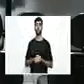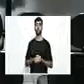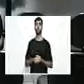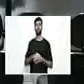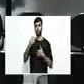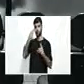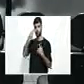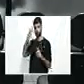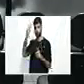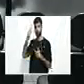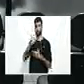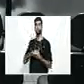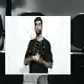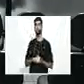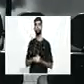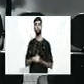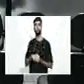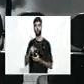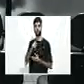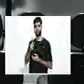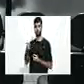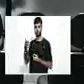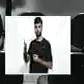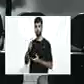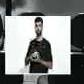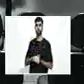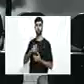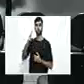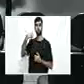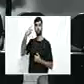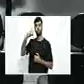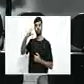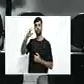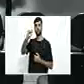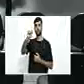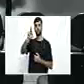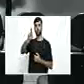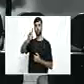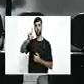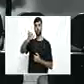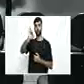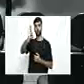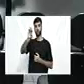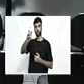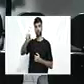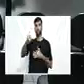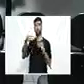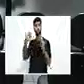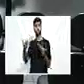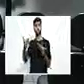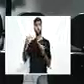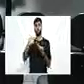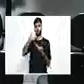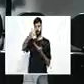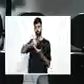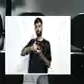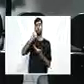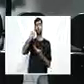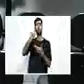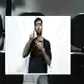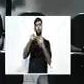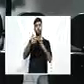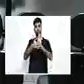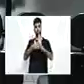Muito obrigado senhor presidente Vereador Carlitos Alves bem nobres colegas eu estou aqui fazendo a